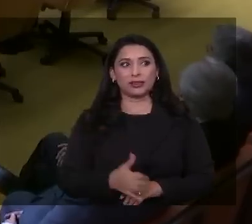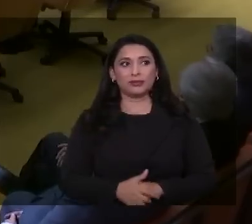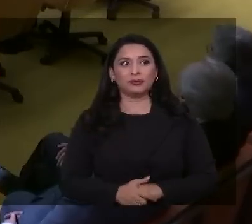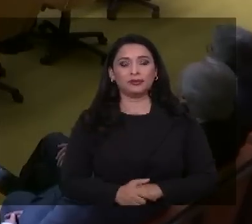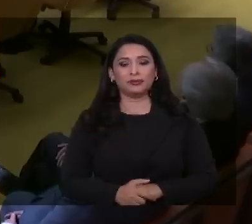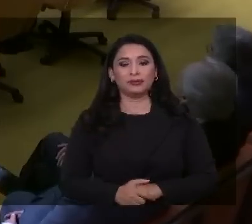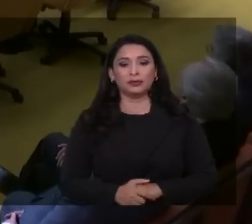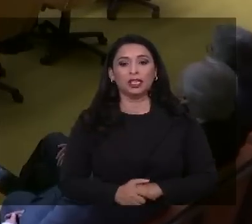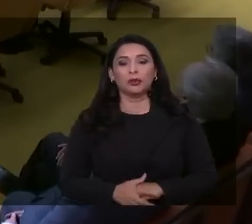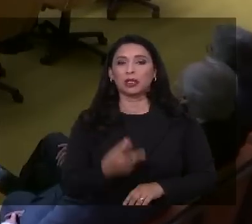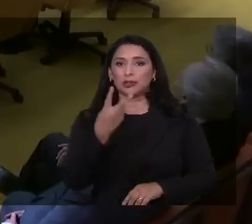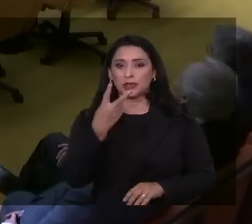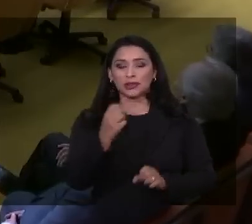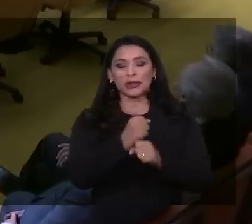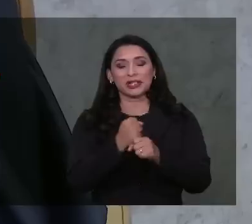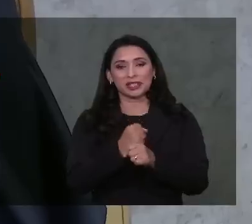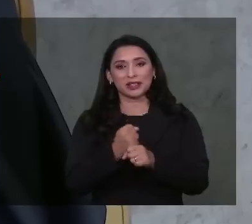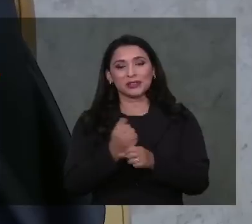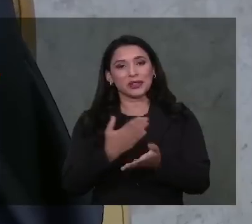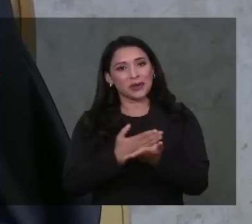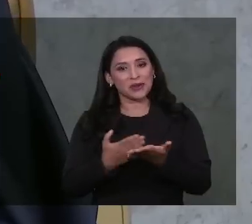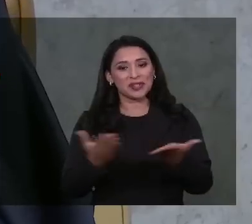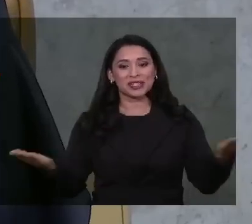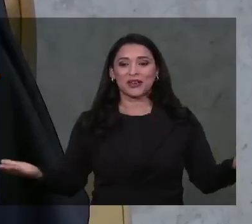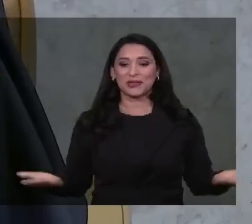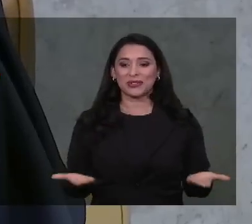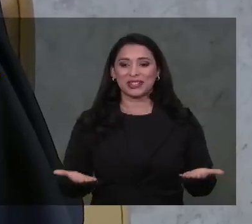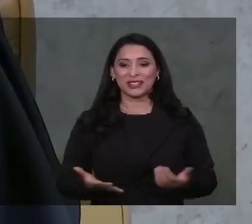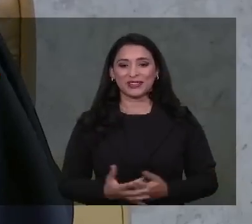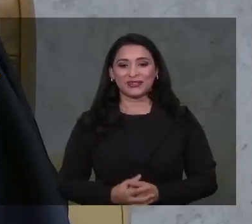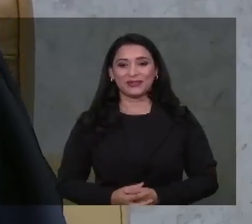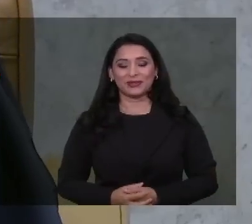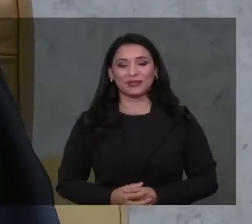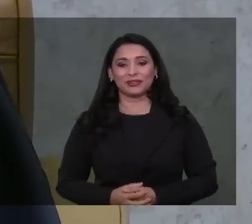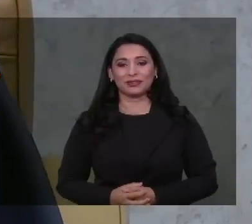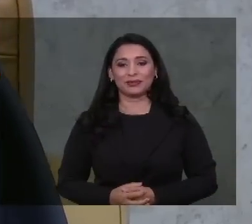para o biênio que hoje inicia.